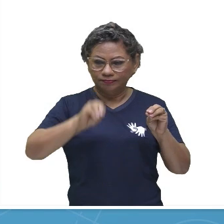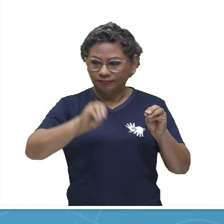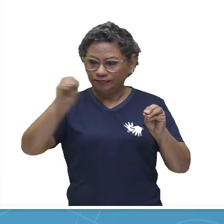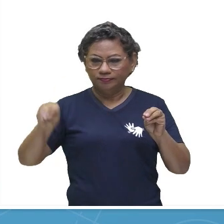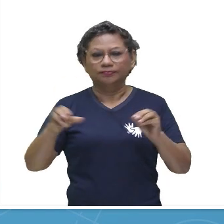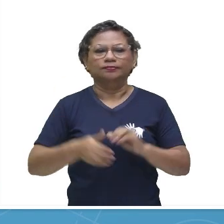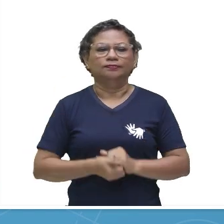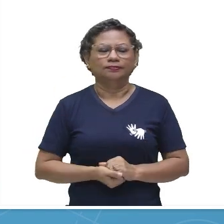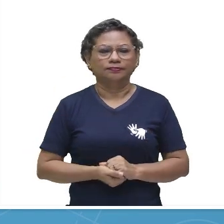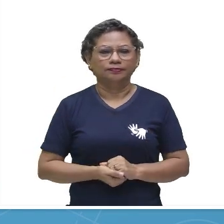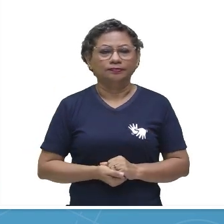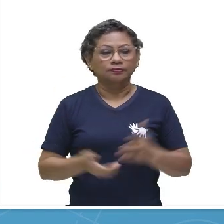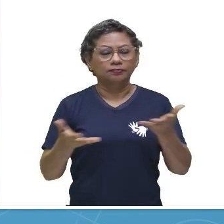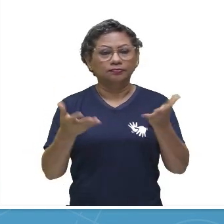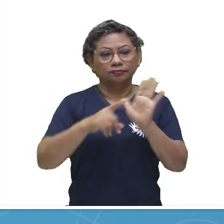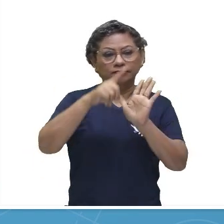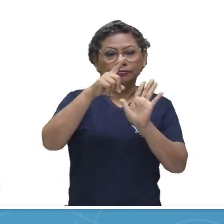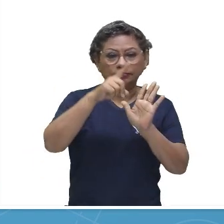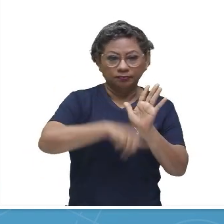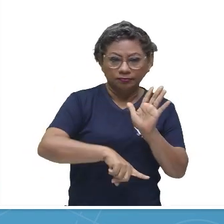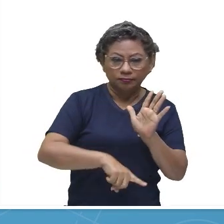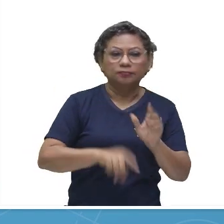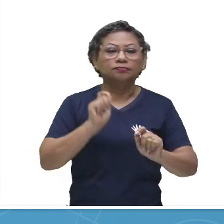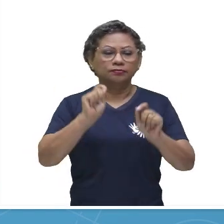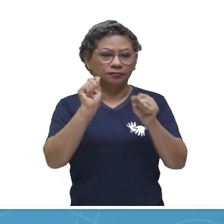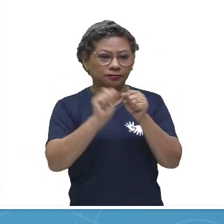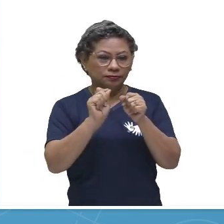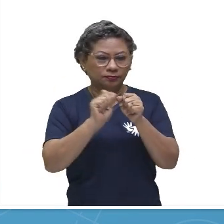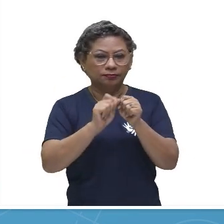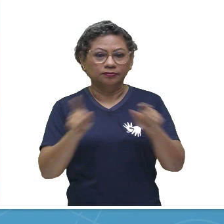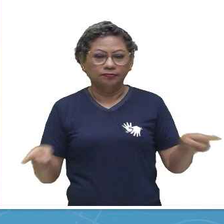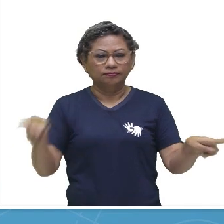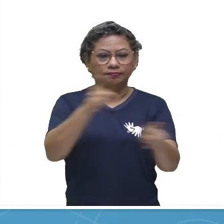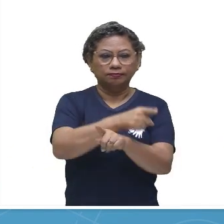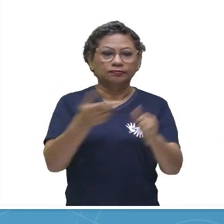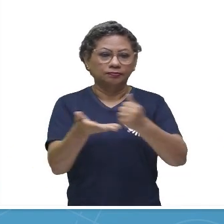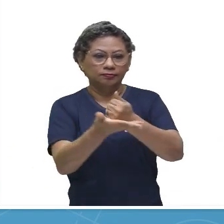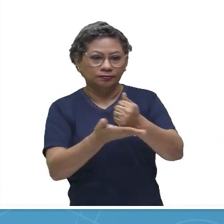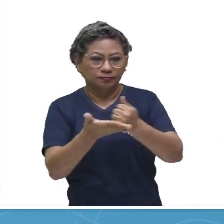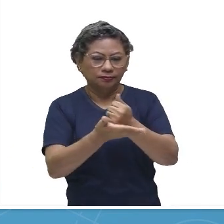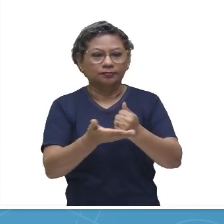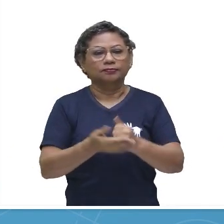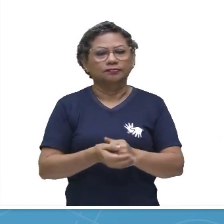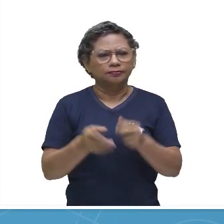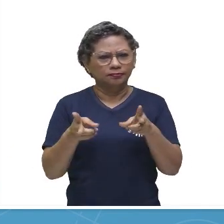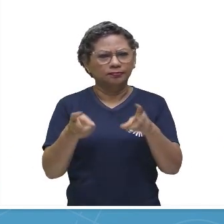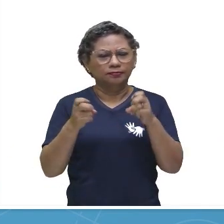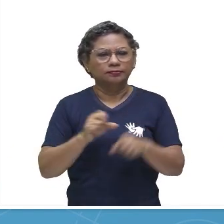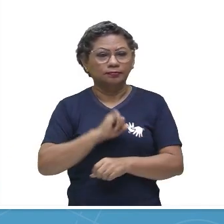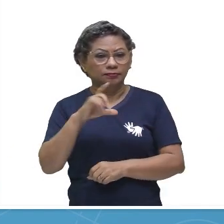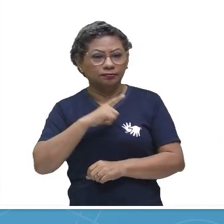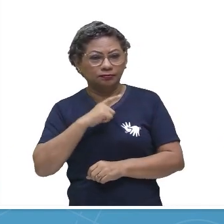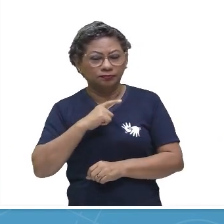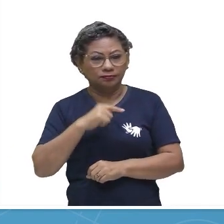Base com expoente negativo. Nesse caso, o que nós fazemos? Nós invertemos a base e o sinal do expoente. Então, se eu tenho menos 7